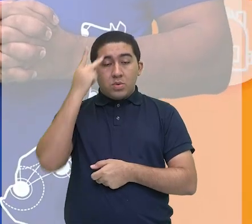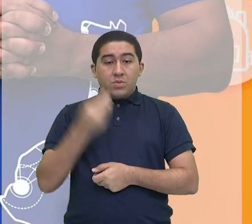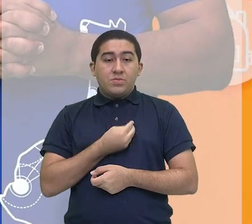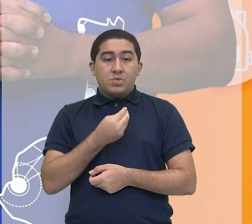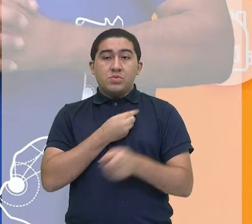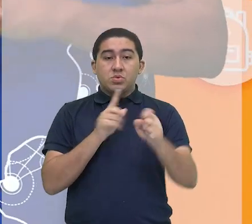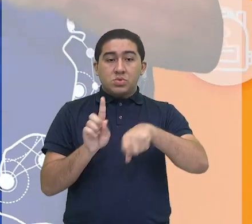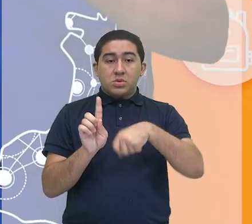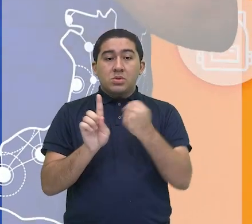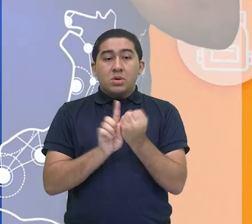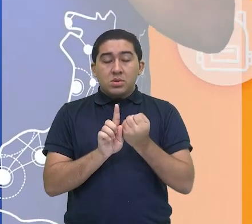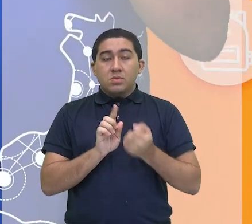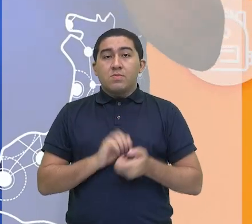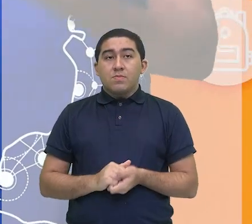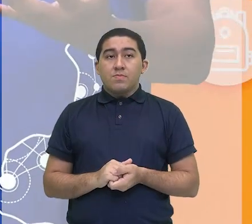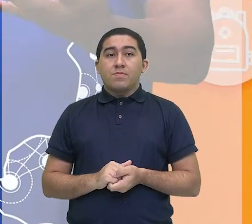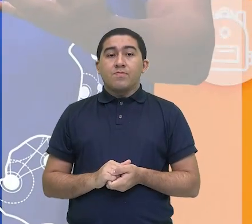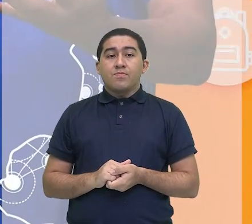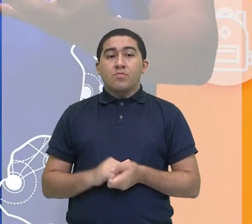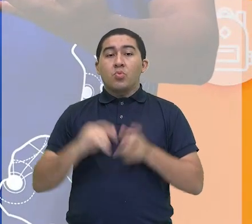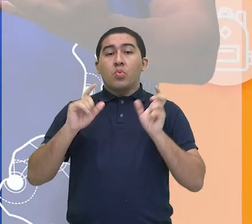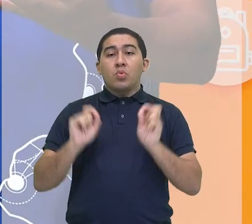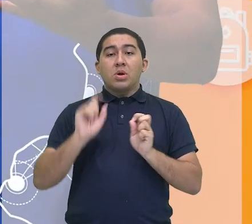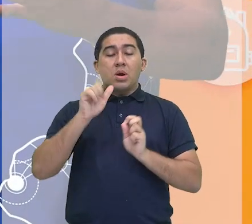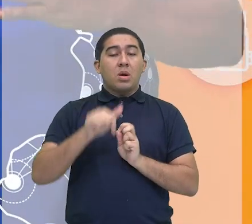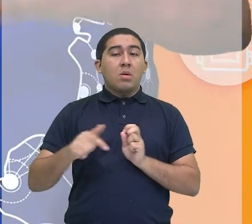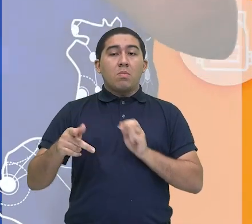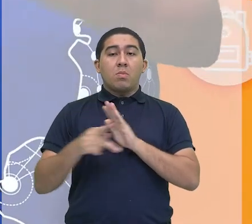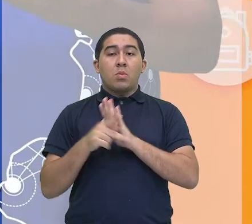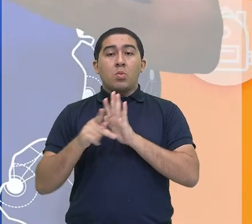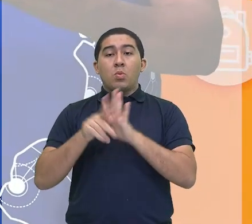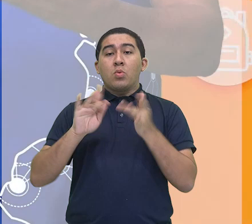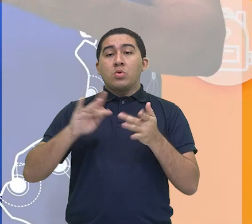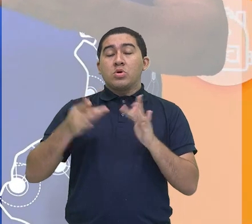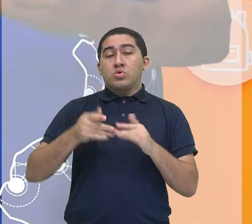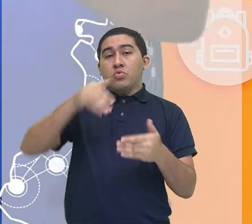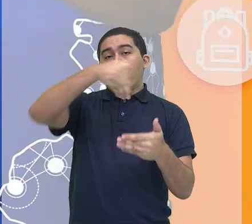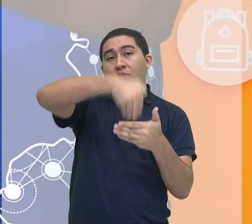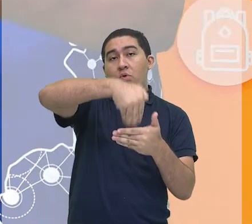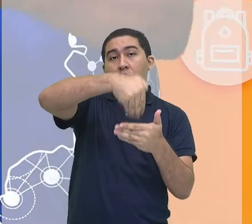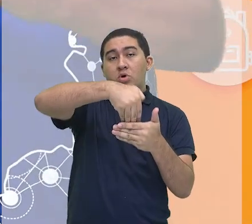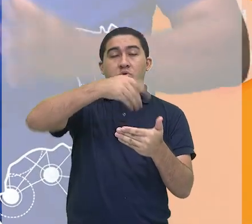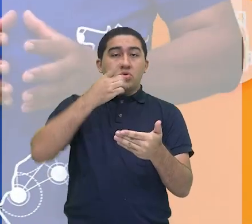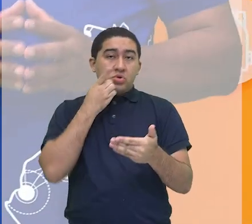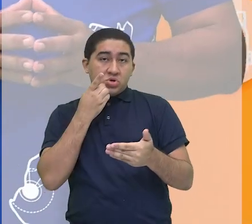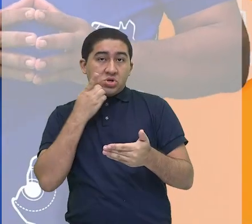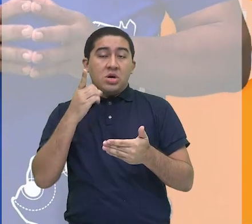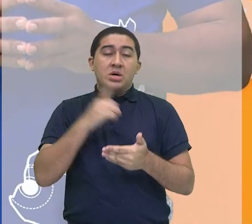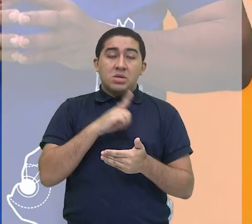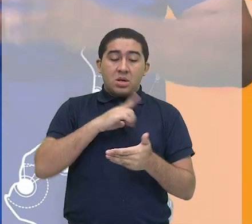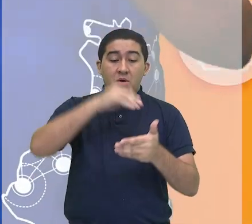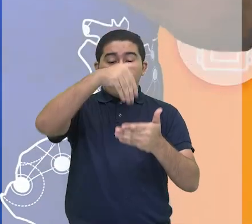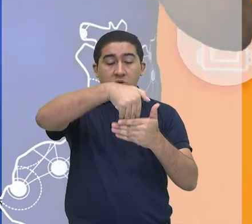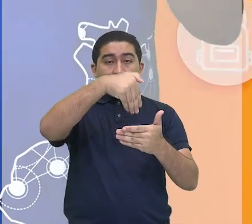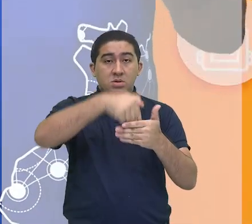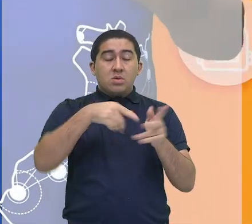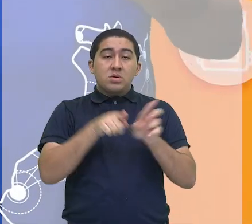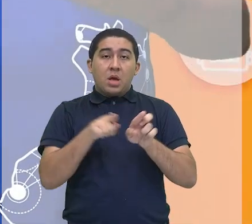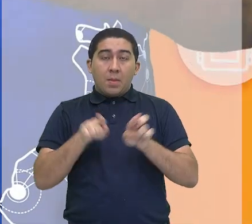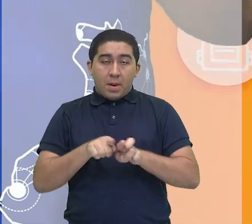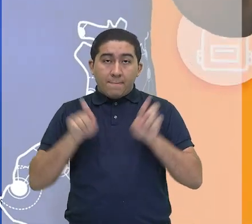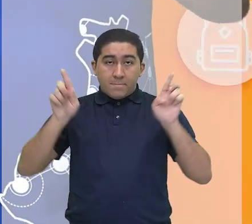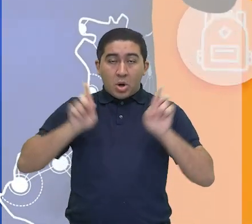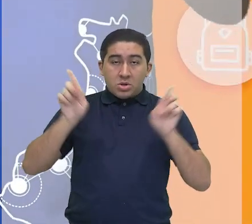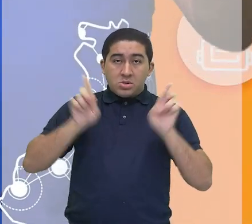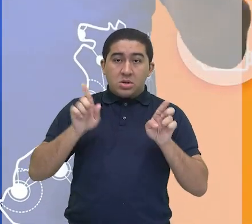sociedade. Então, o que abrange isso? Votar no dia das eleições, protestar